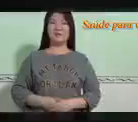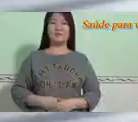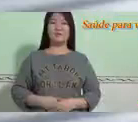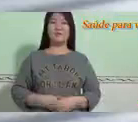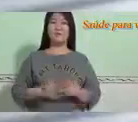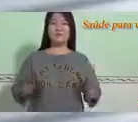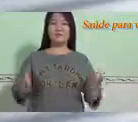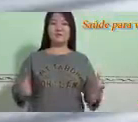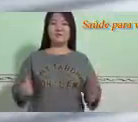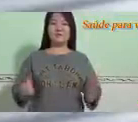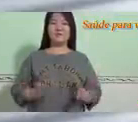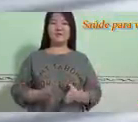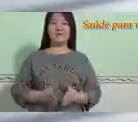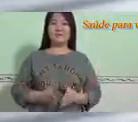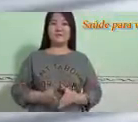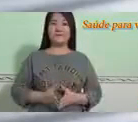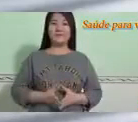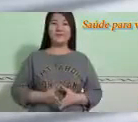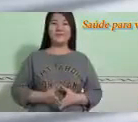Penicilina procaína,